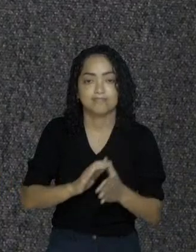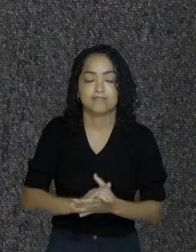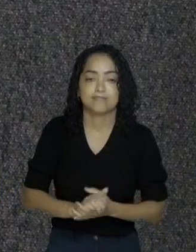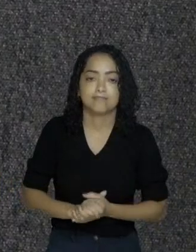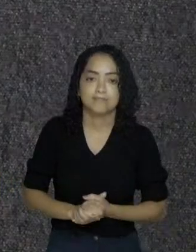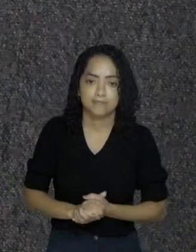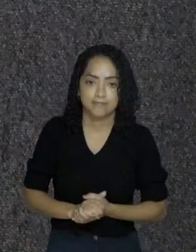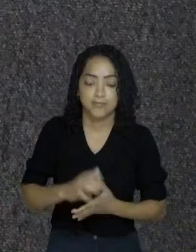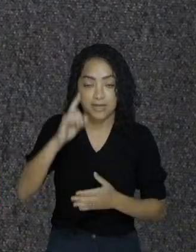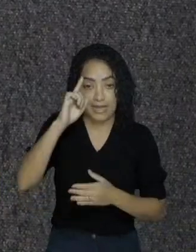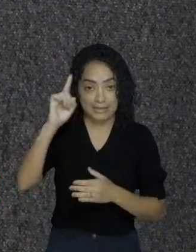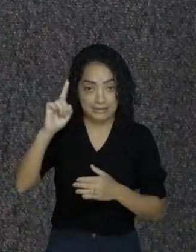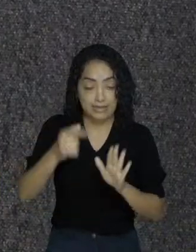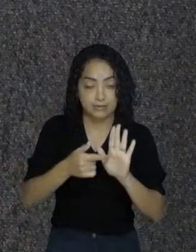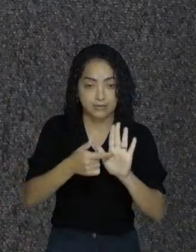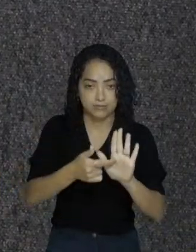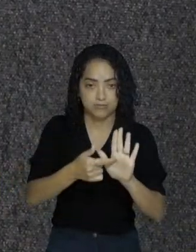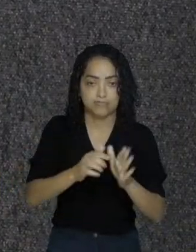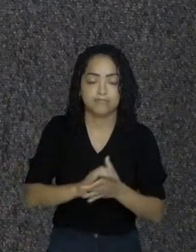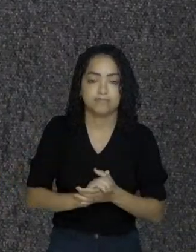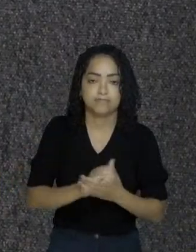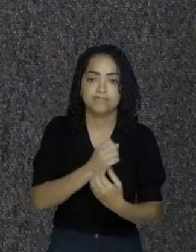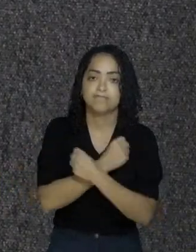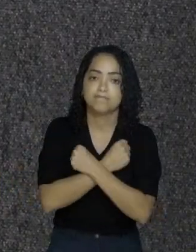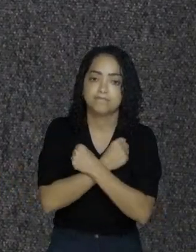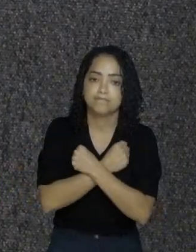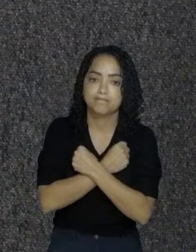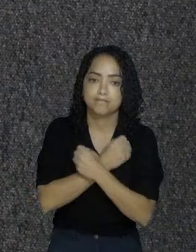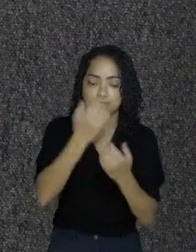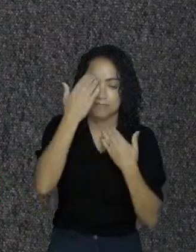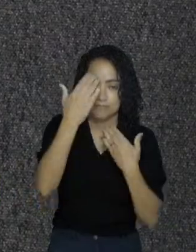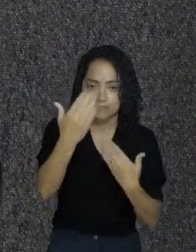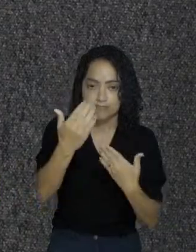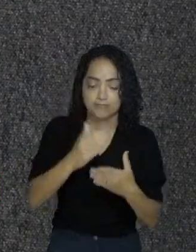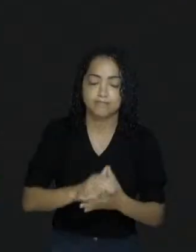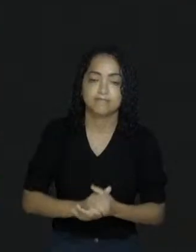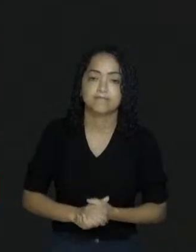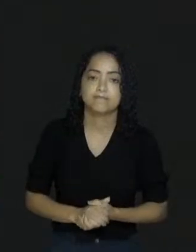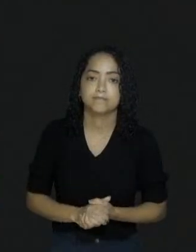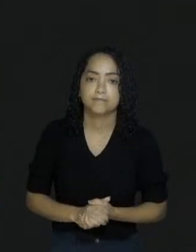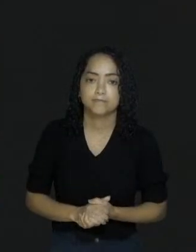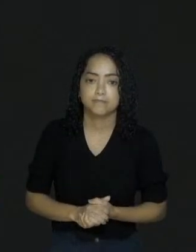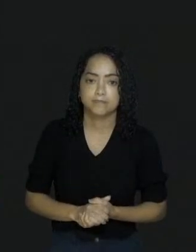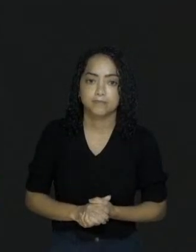data a ser realizado um grande abraço a todos muito obrigado pela atenção